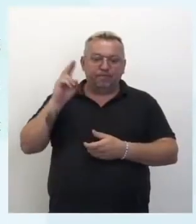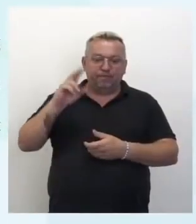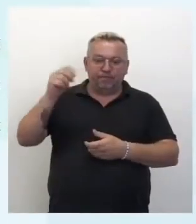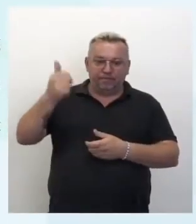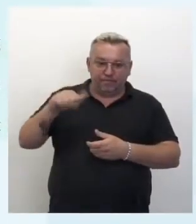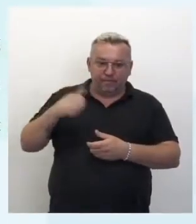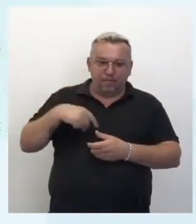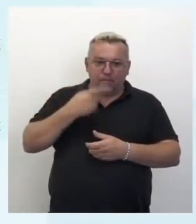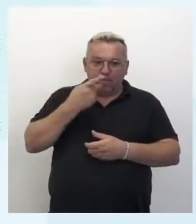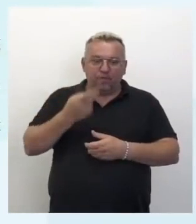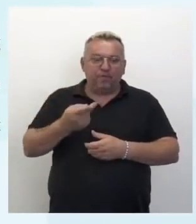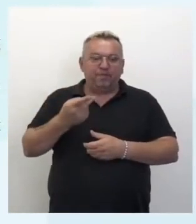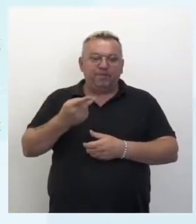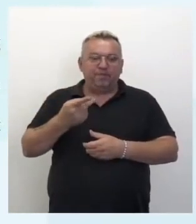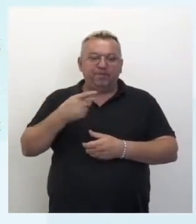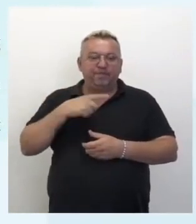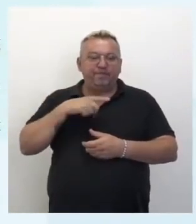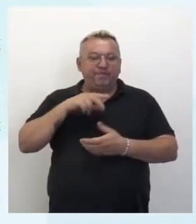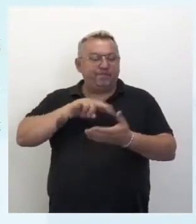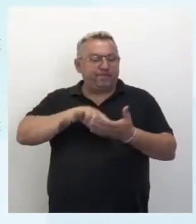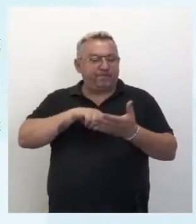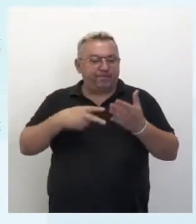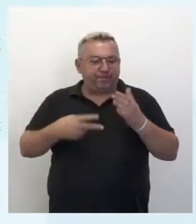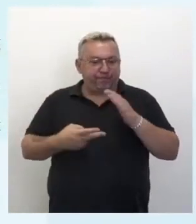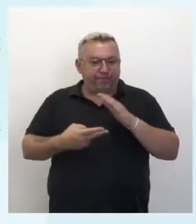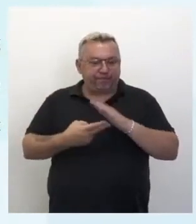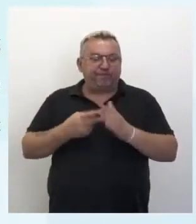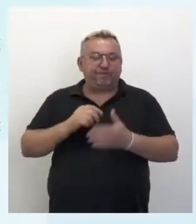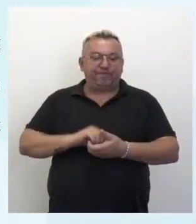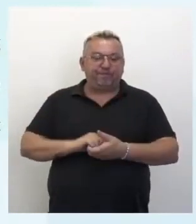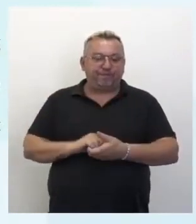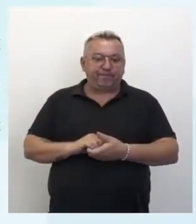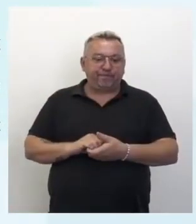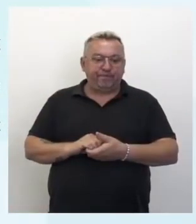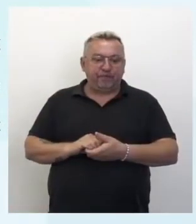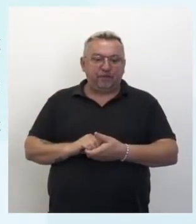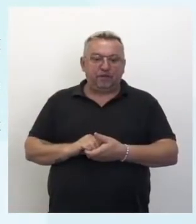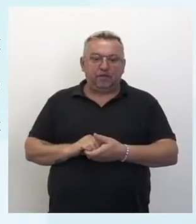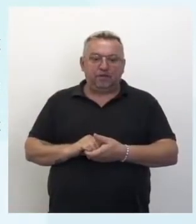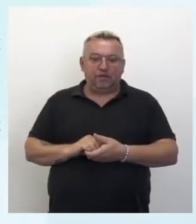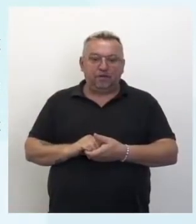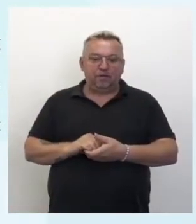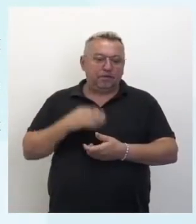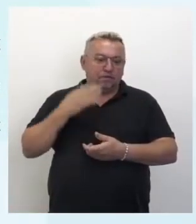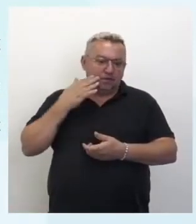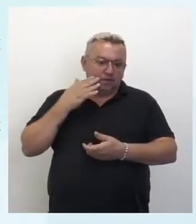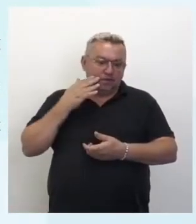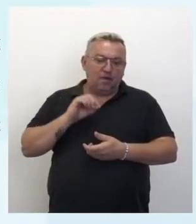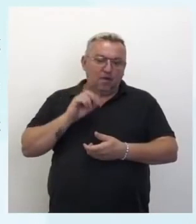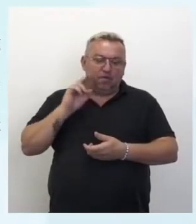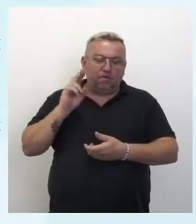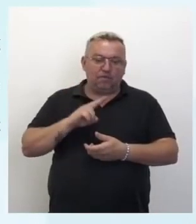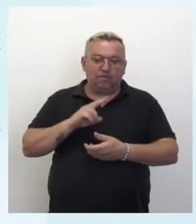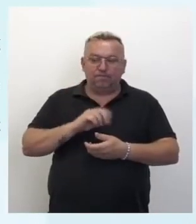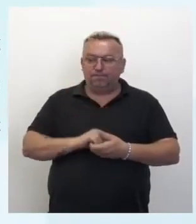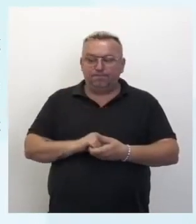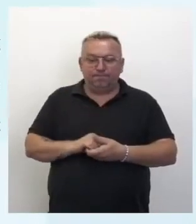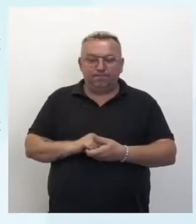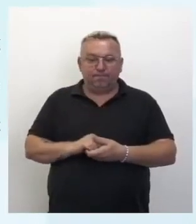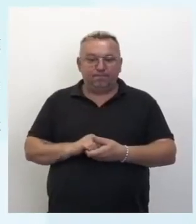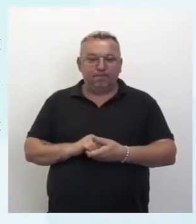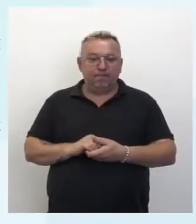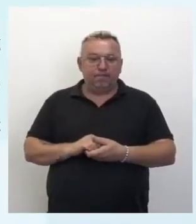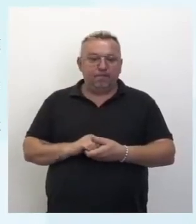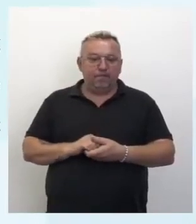tá falando. Bom, você sabe que quem já assistiu o Big Bang Theory sabe que eles são geeks, né? Ou nerds, né? É que nerds